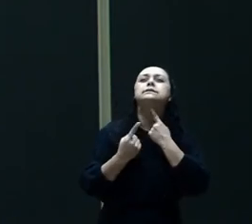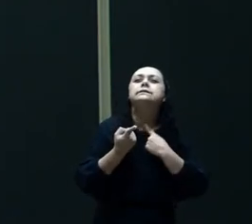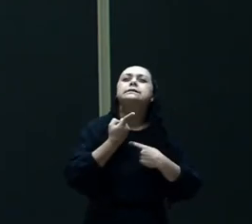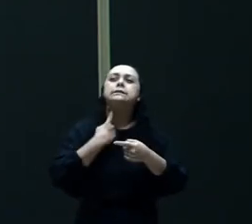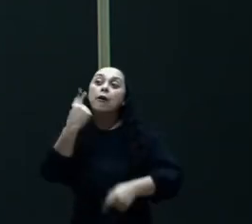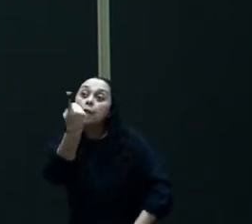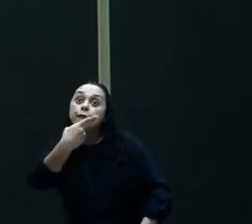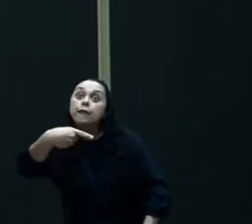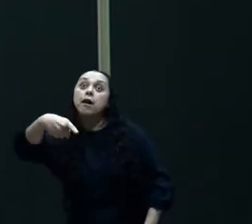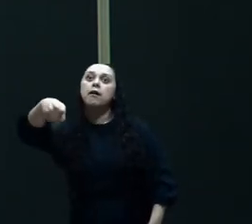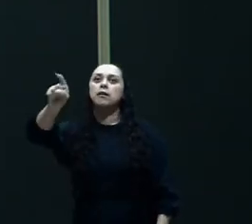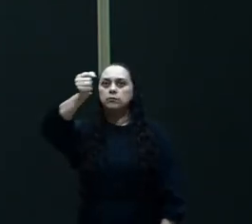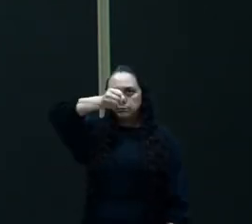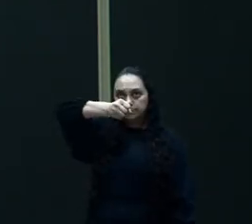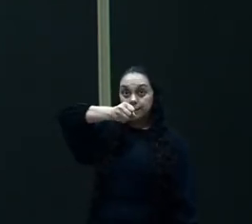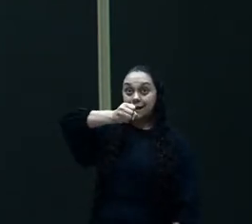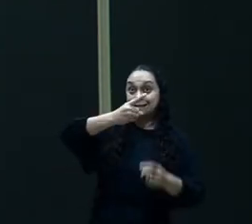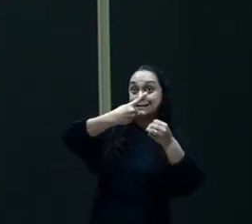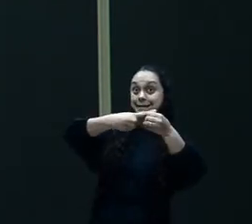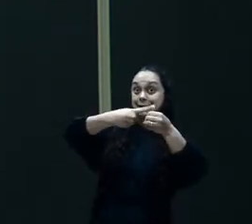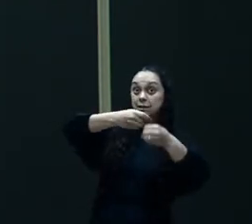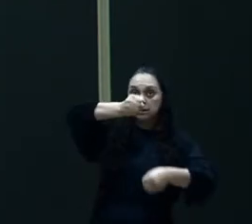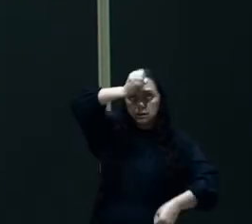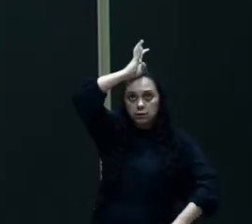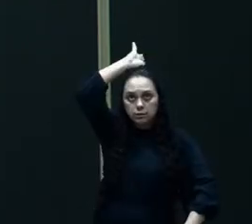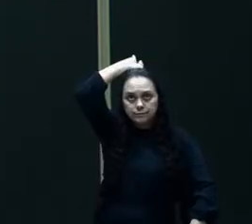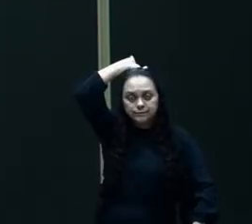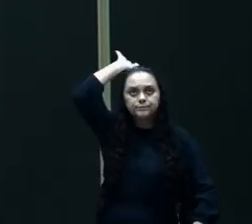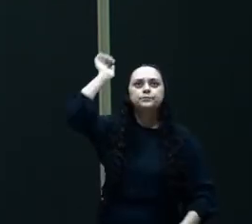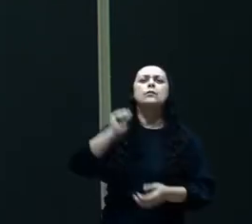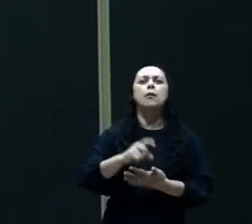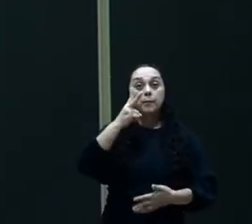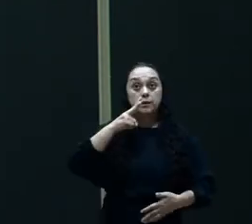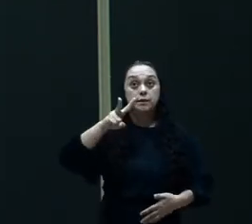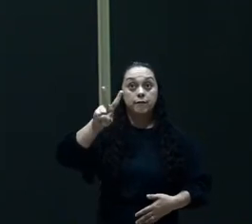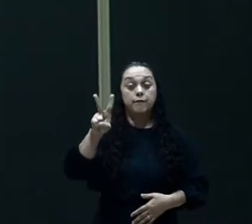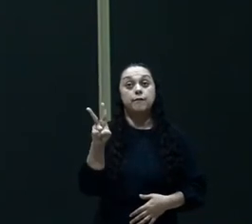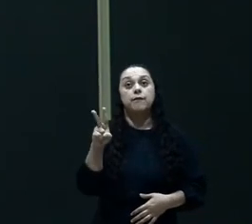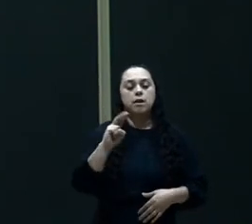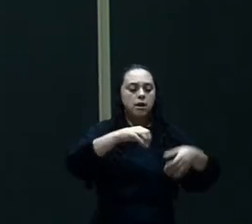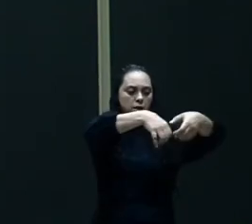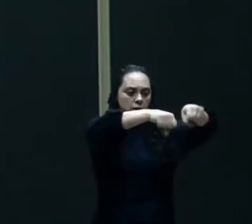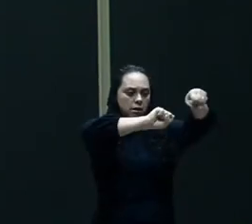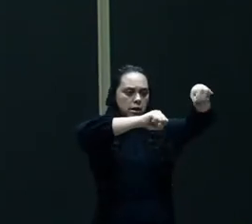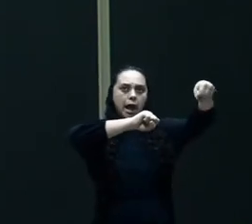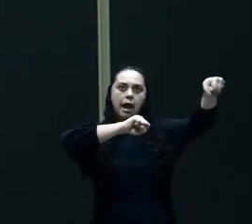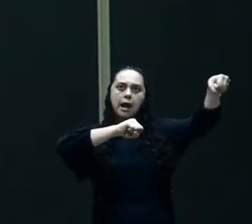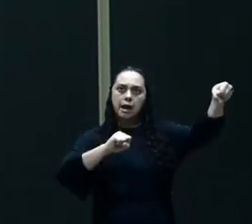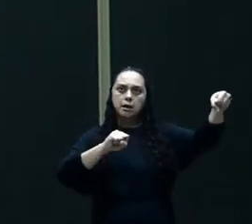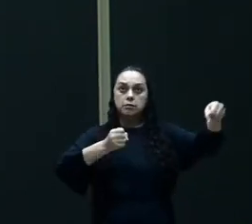coração do de Paulo quando você lê a carta de Paulo aos romanos no primeiro capítulo você vai ver